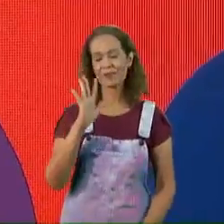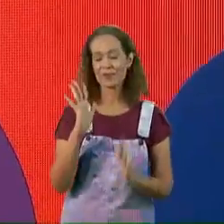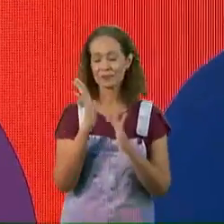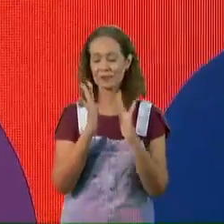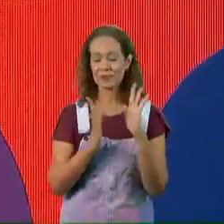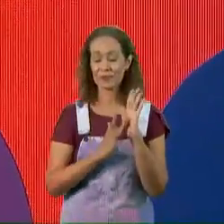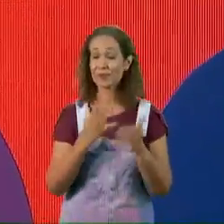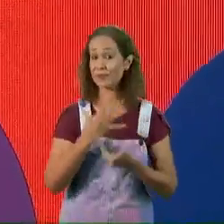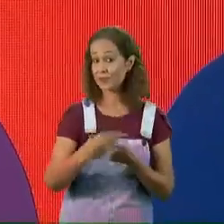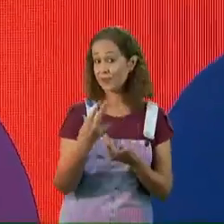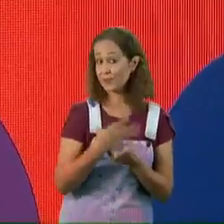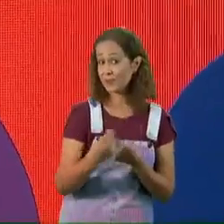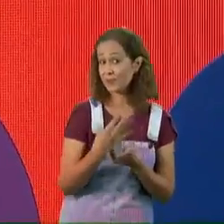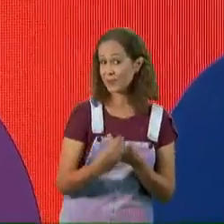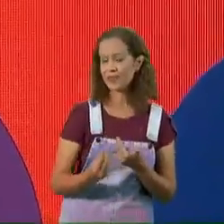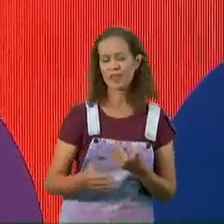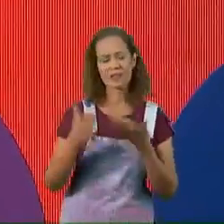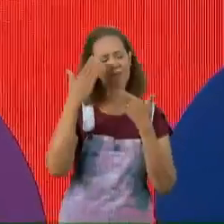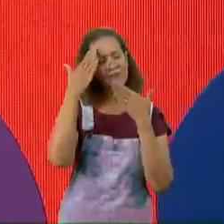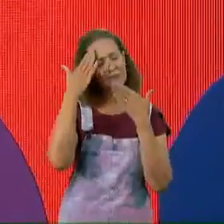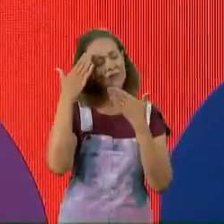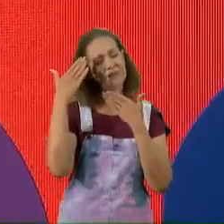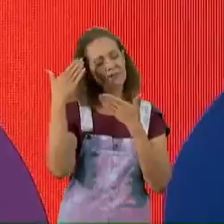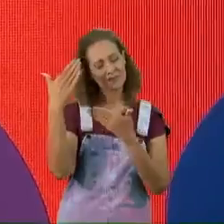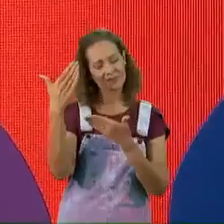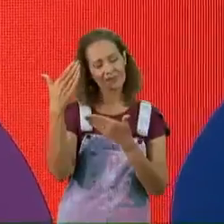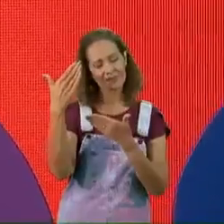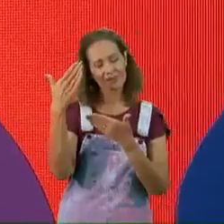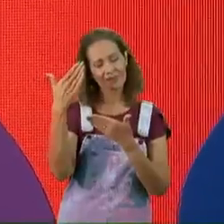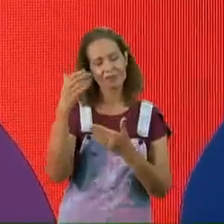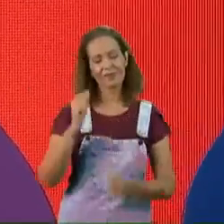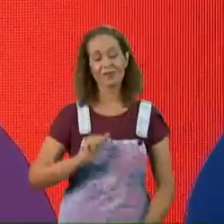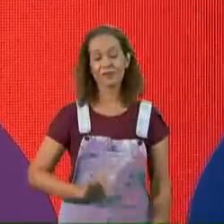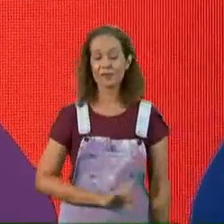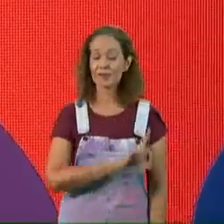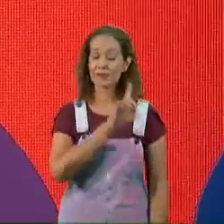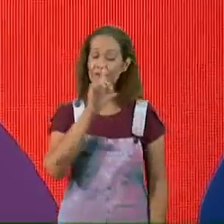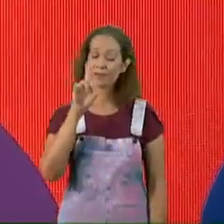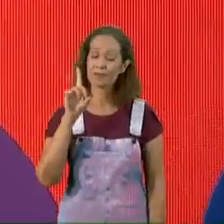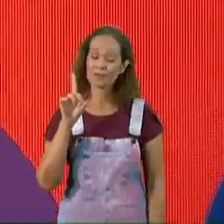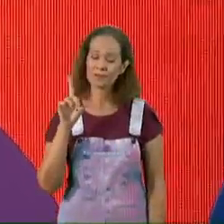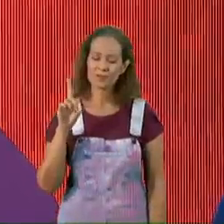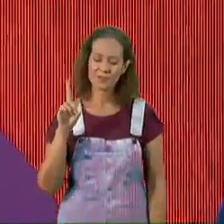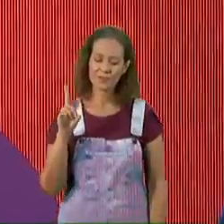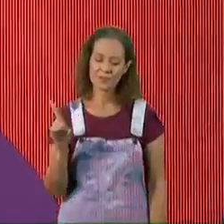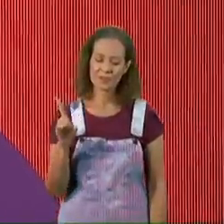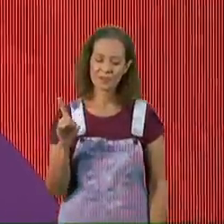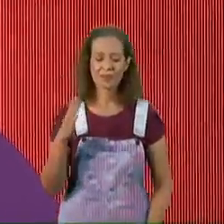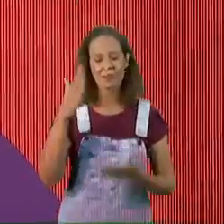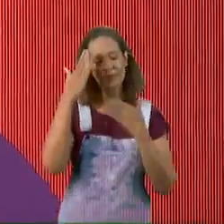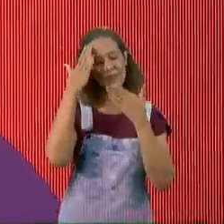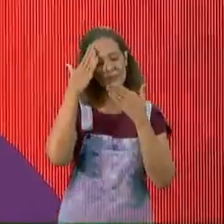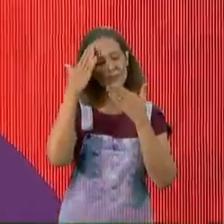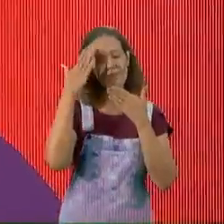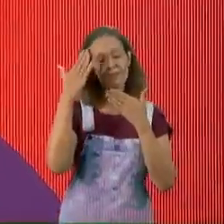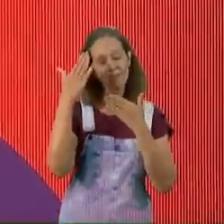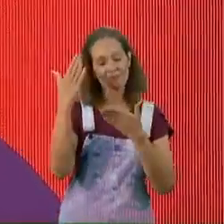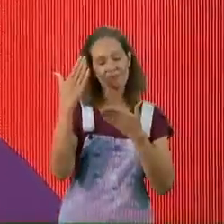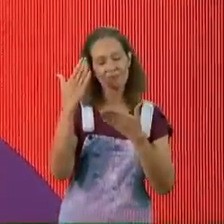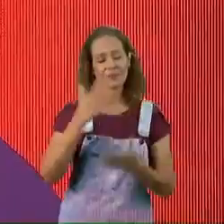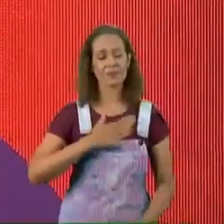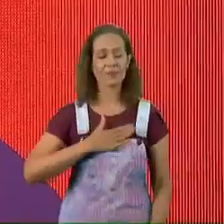Jesus, muito obrigado por esse dia. Obrigado. Pela